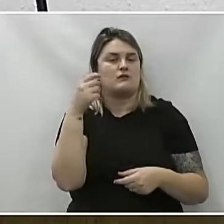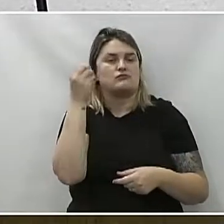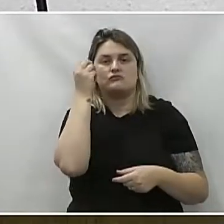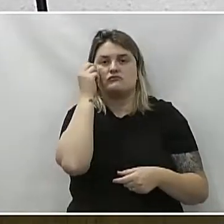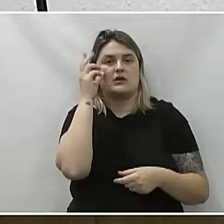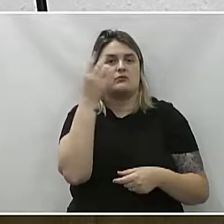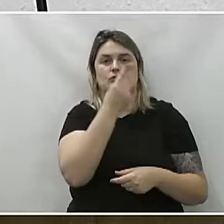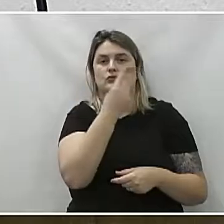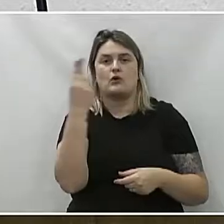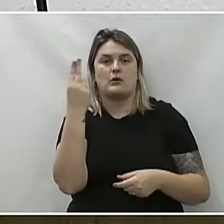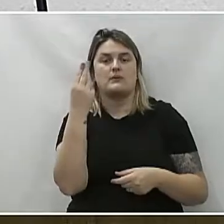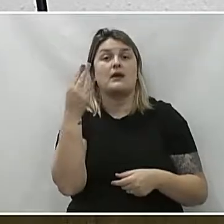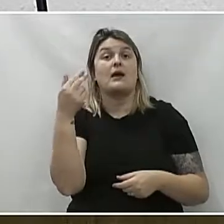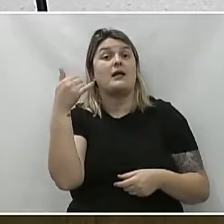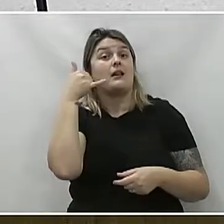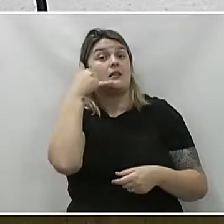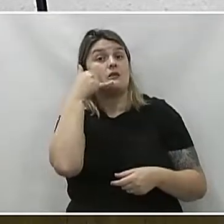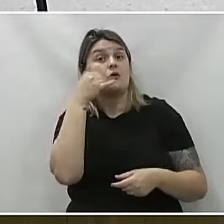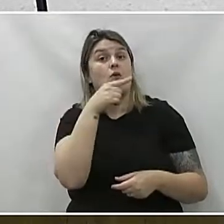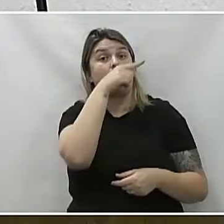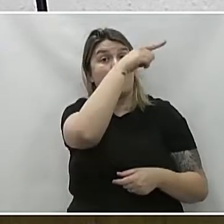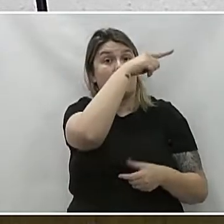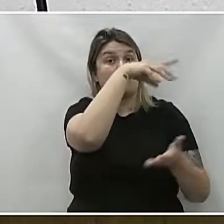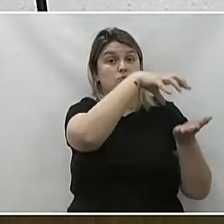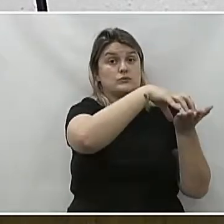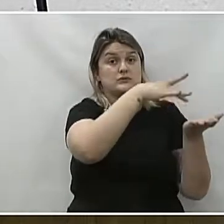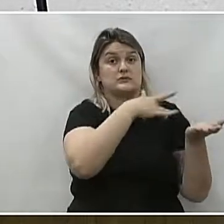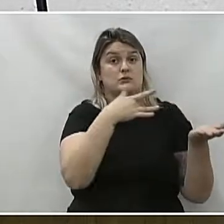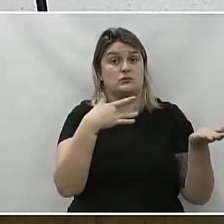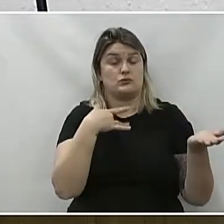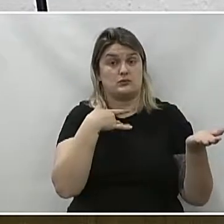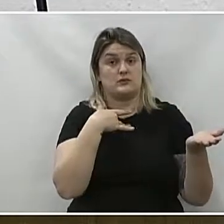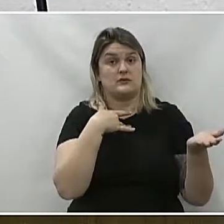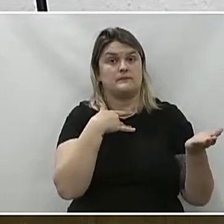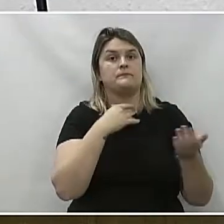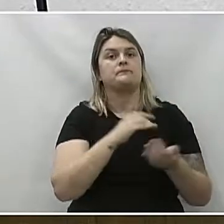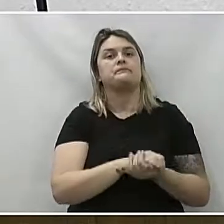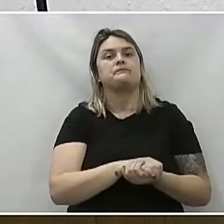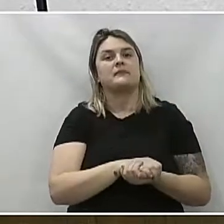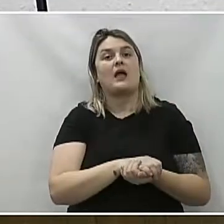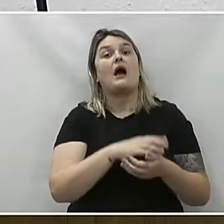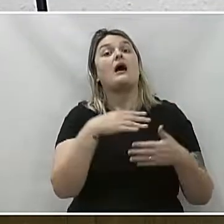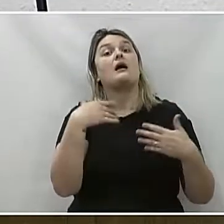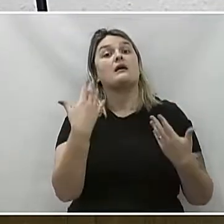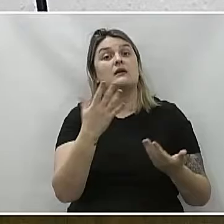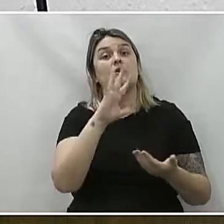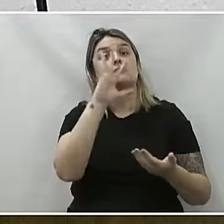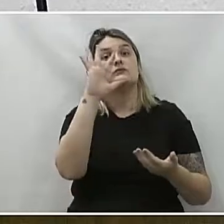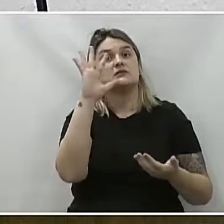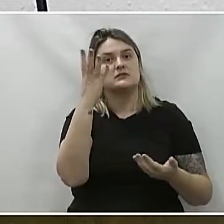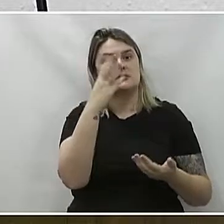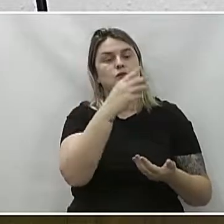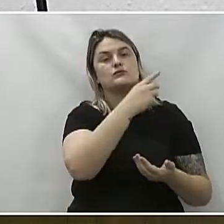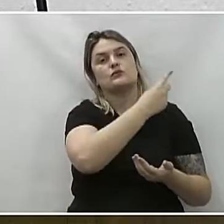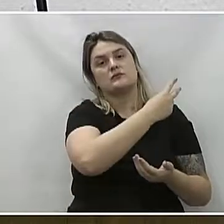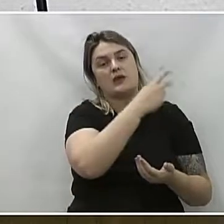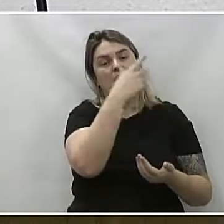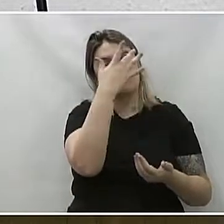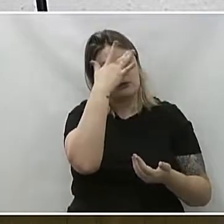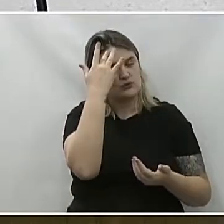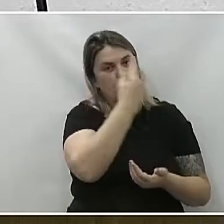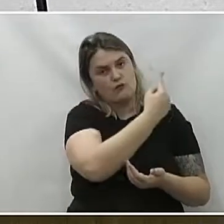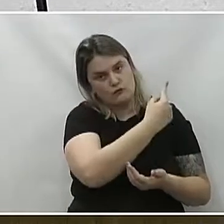nome dela, ela ligou para o posto e fez com que fossem fazer o curativo do meu marido. Mas foi só abaixo de briga, gente.